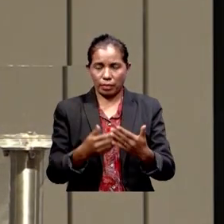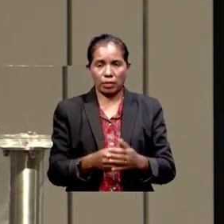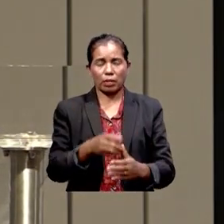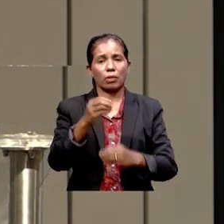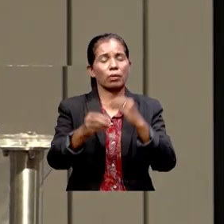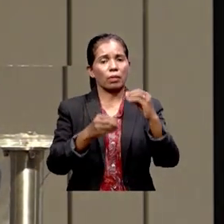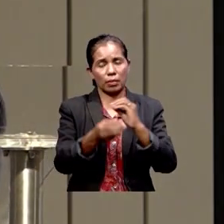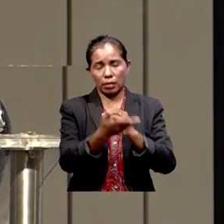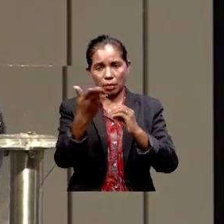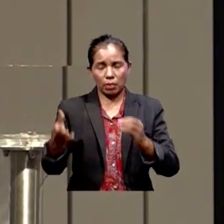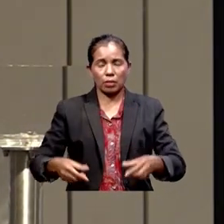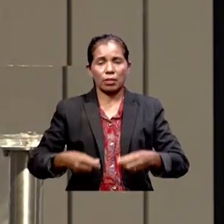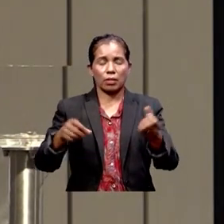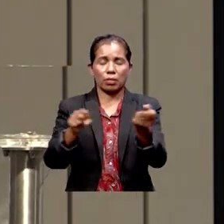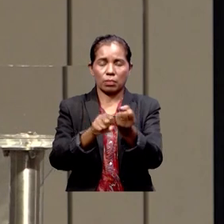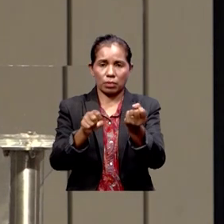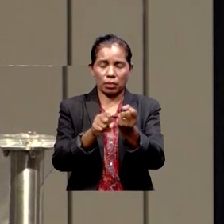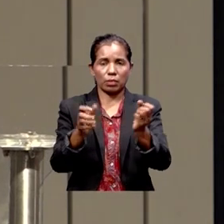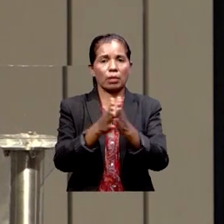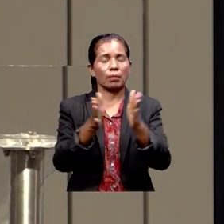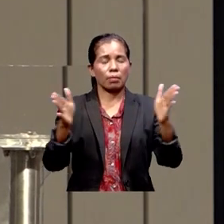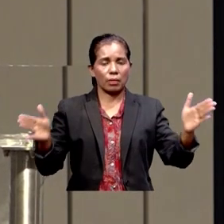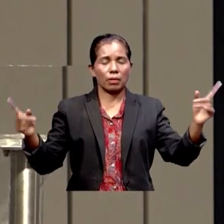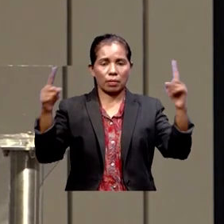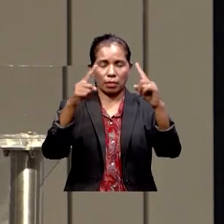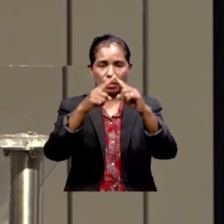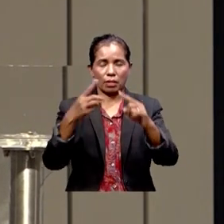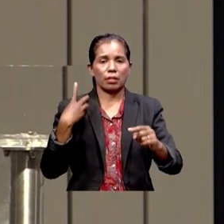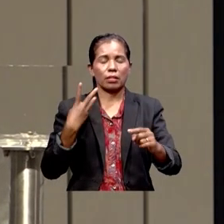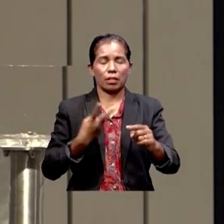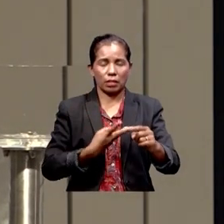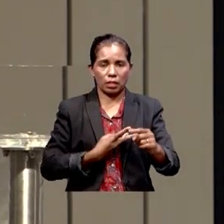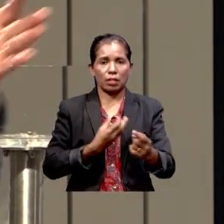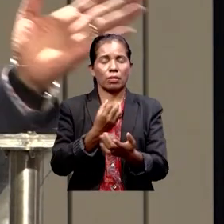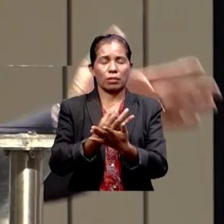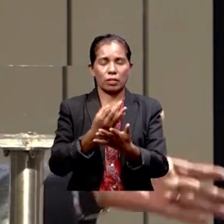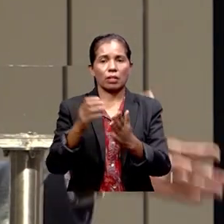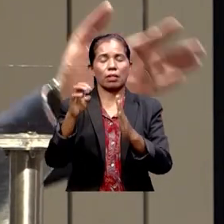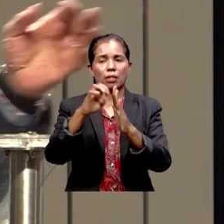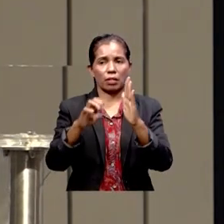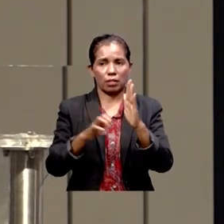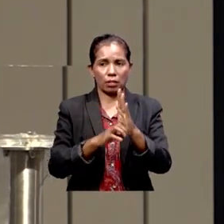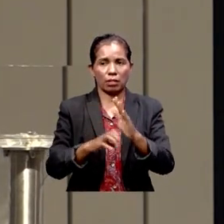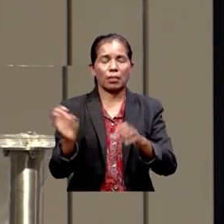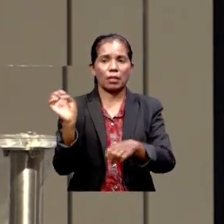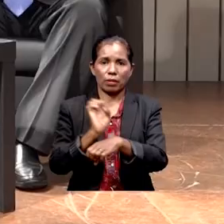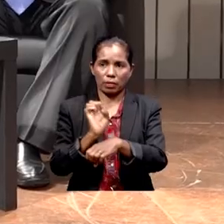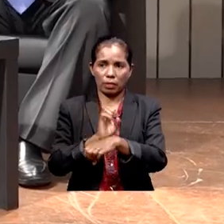a Tabotzira foi contribuição boa que teve para ter receita parte